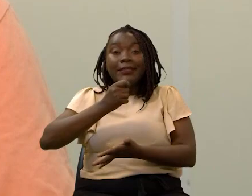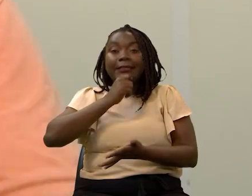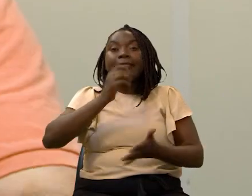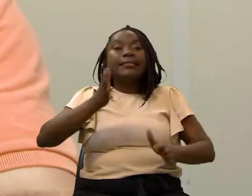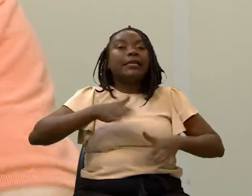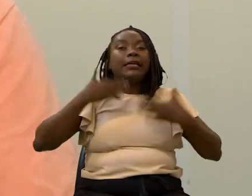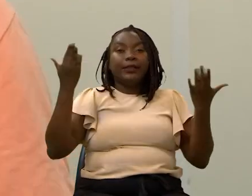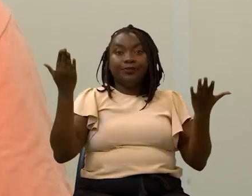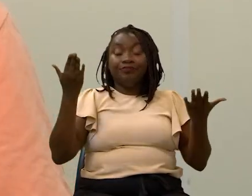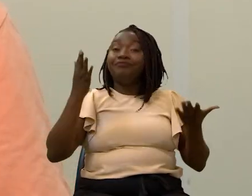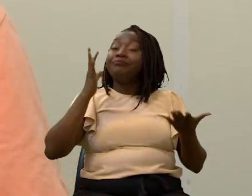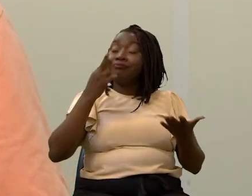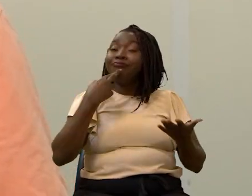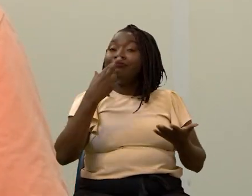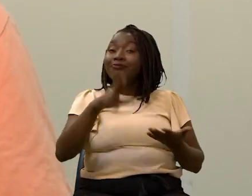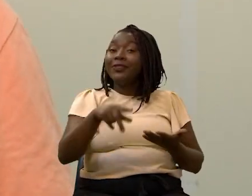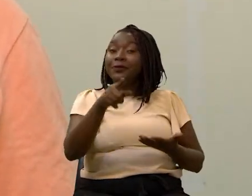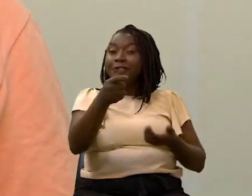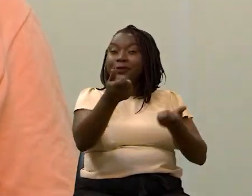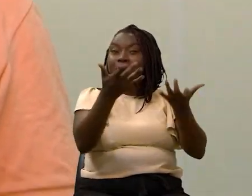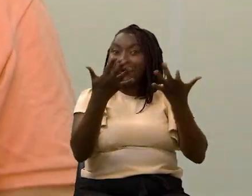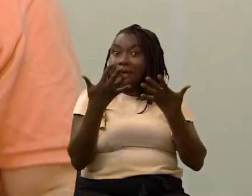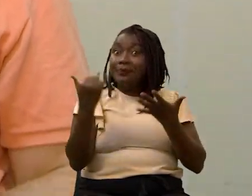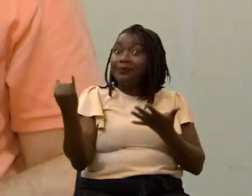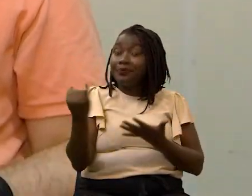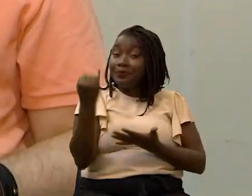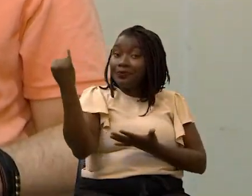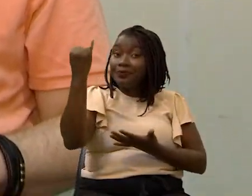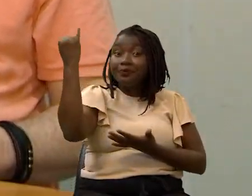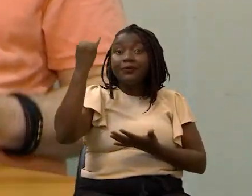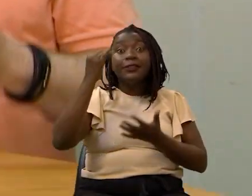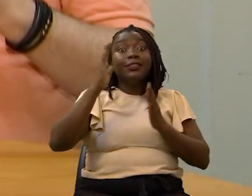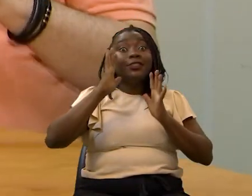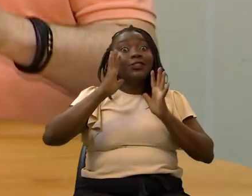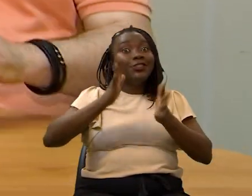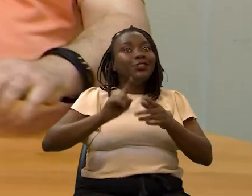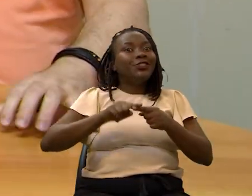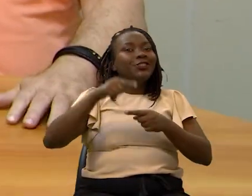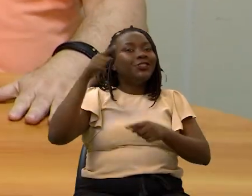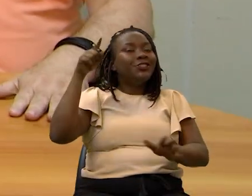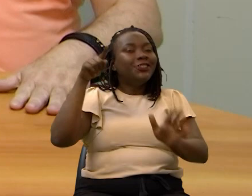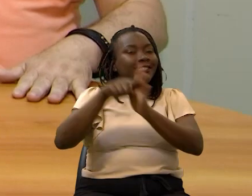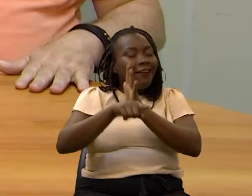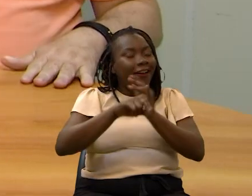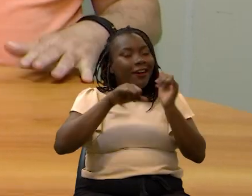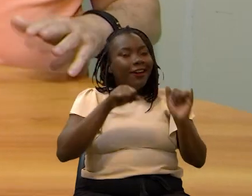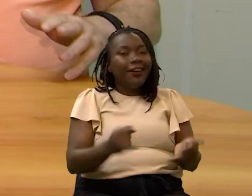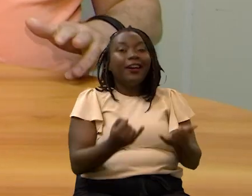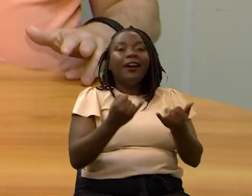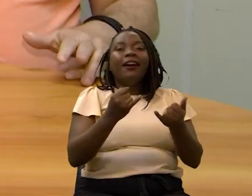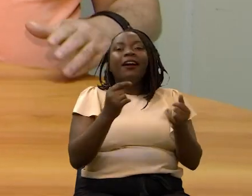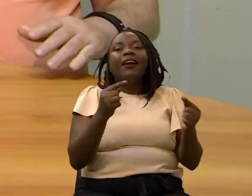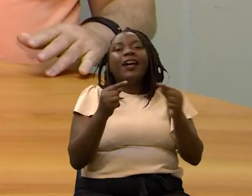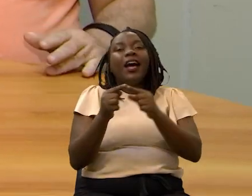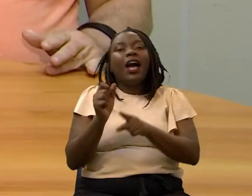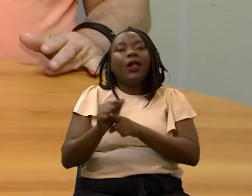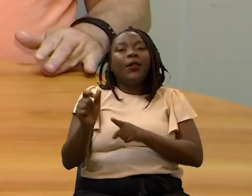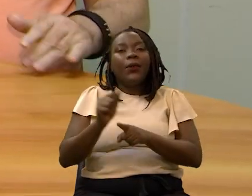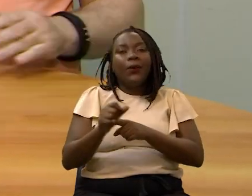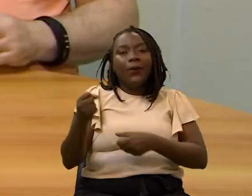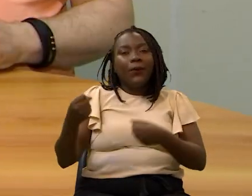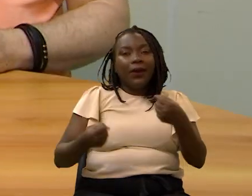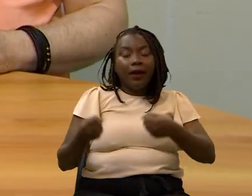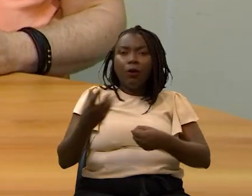assim, sem grandes sustos. É isso. Ô, professor, você citou um caso muito interessante que já ia ser minha próxima pergunta, mas com relação a